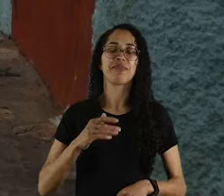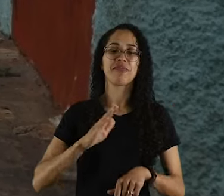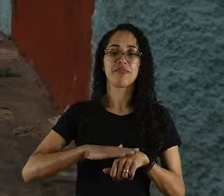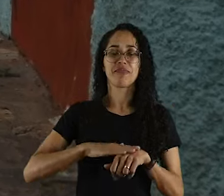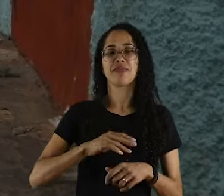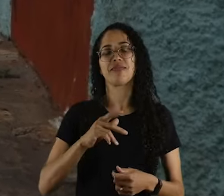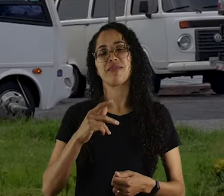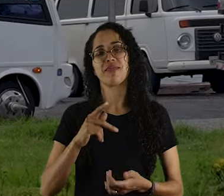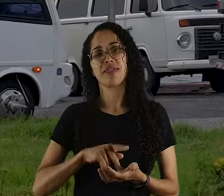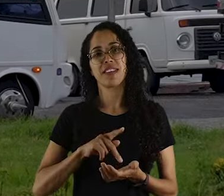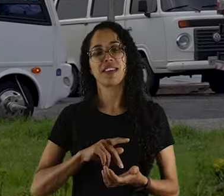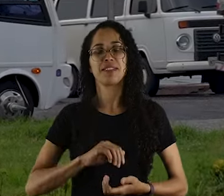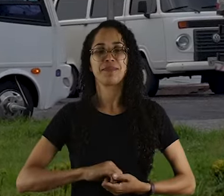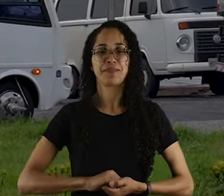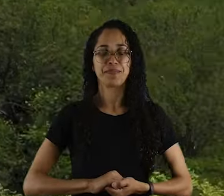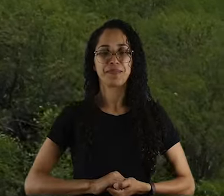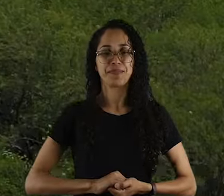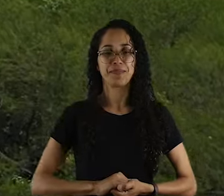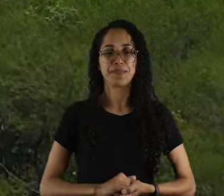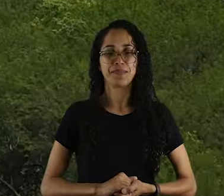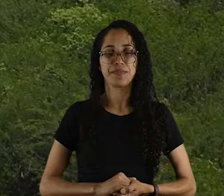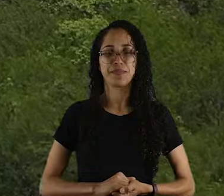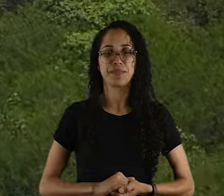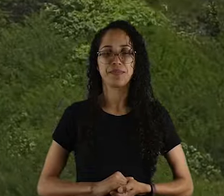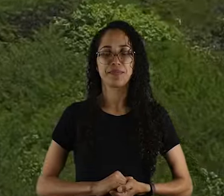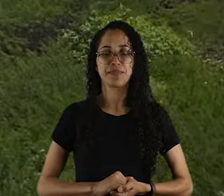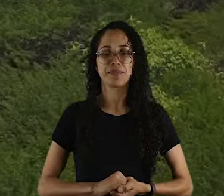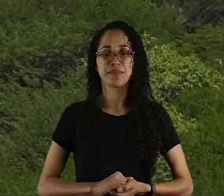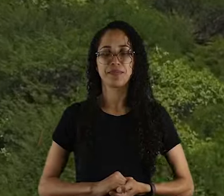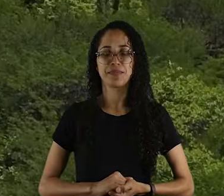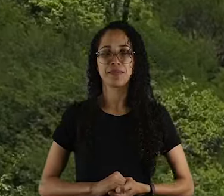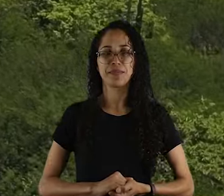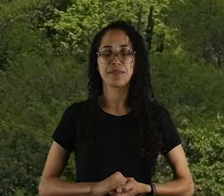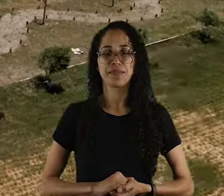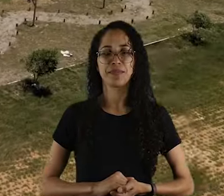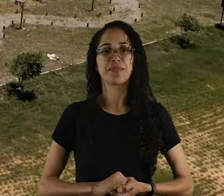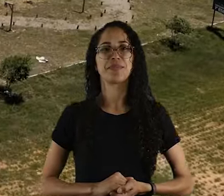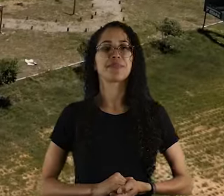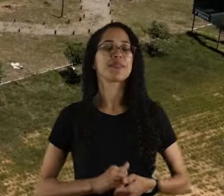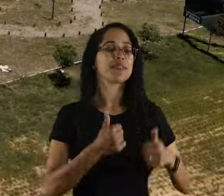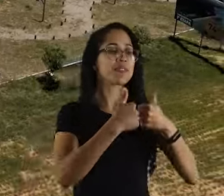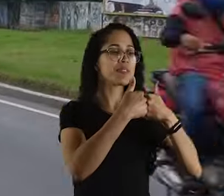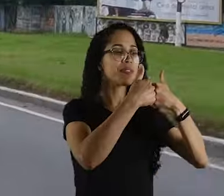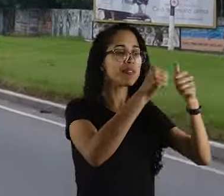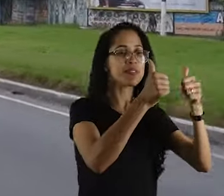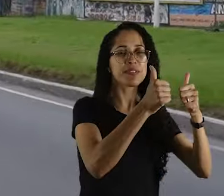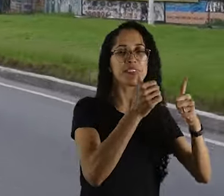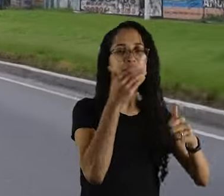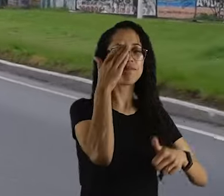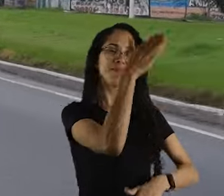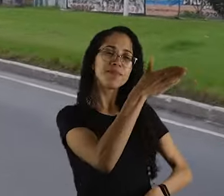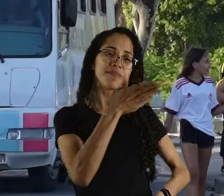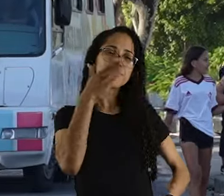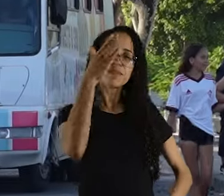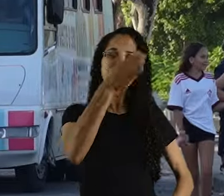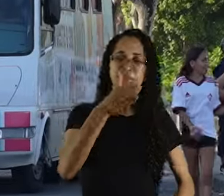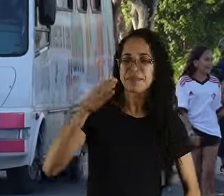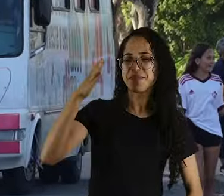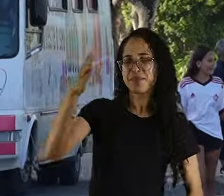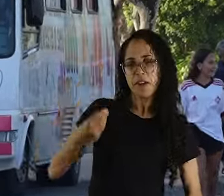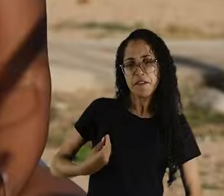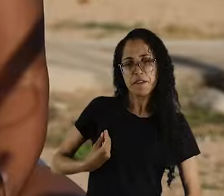Essa Essa viagem por tantos lugares,